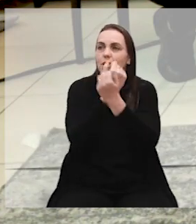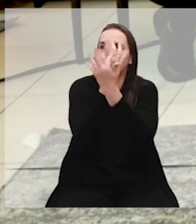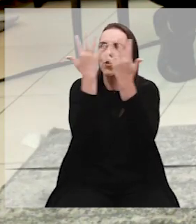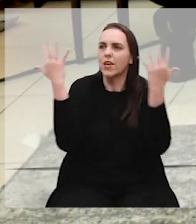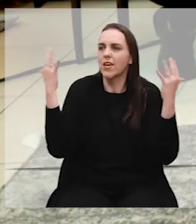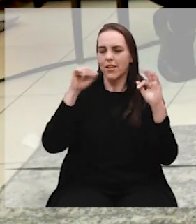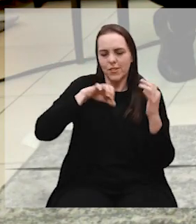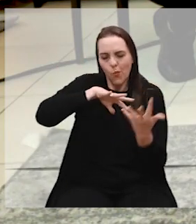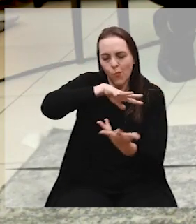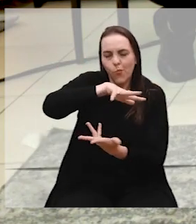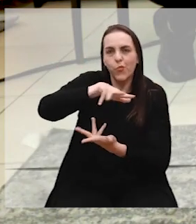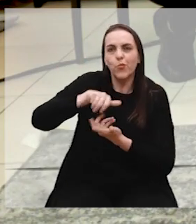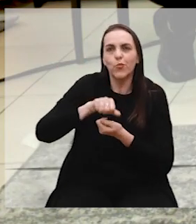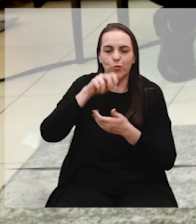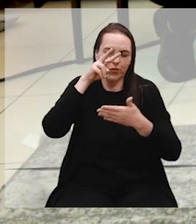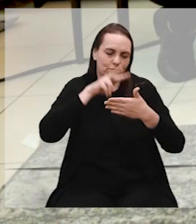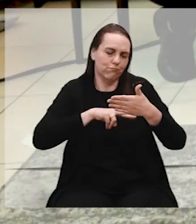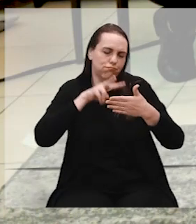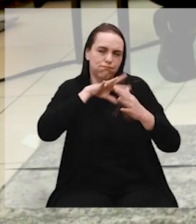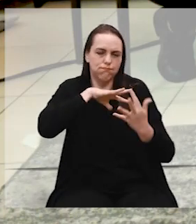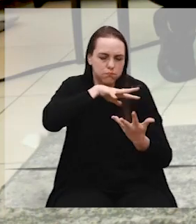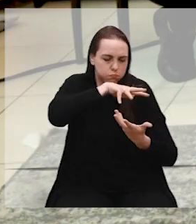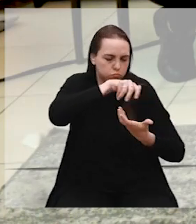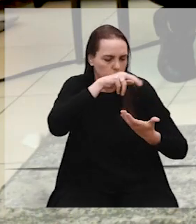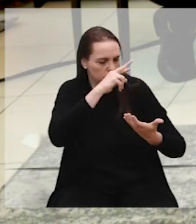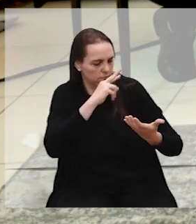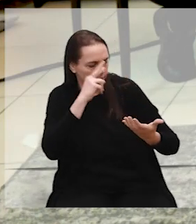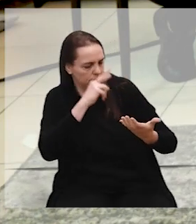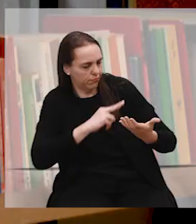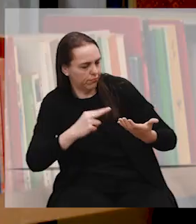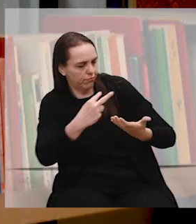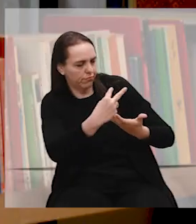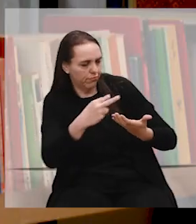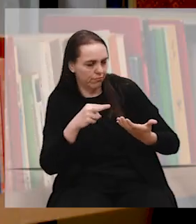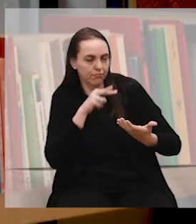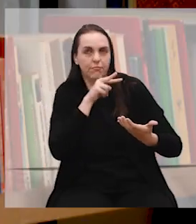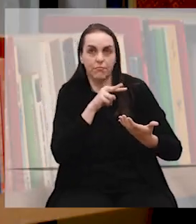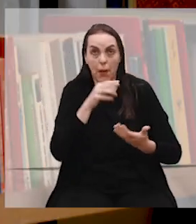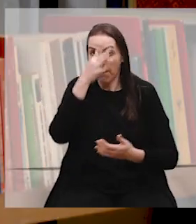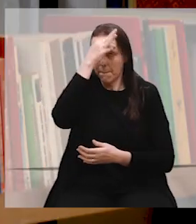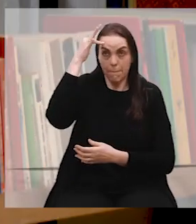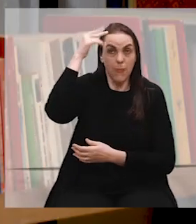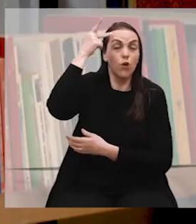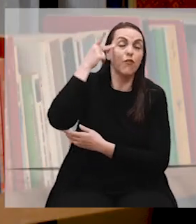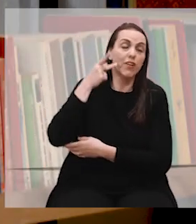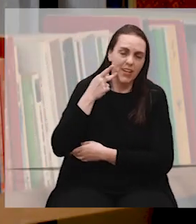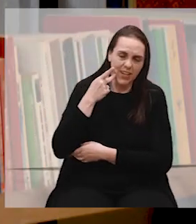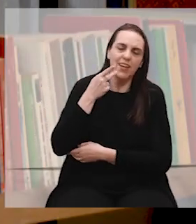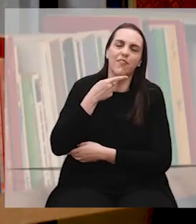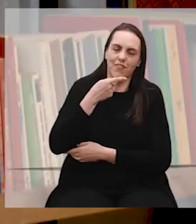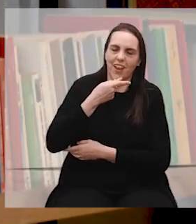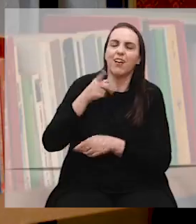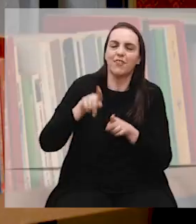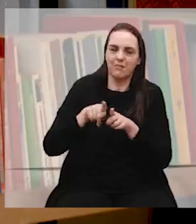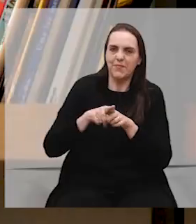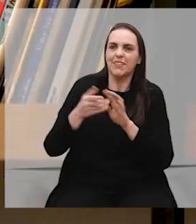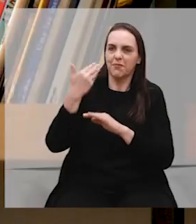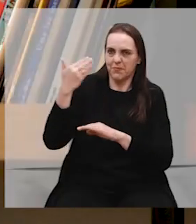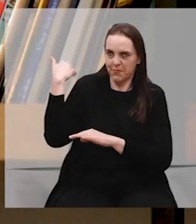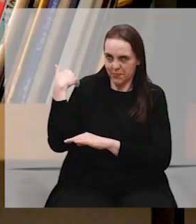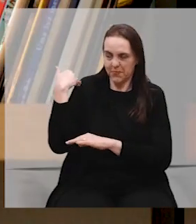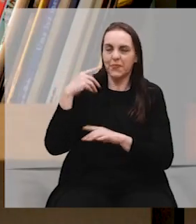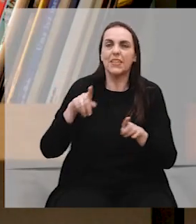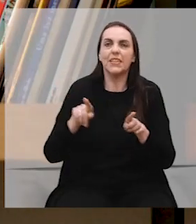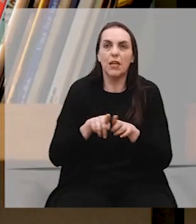mundo, tem essa questão, né, de ler o mundo que o Paulo Freire trazia, mas